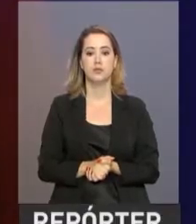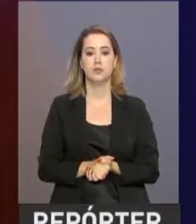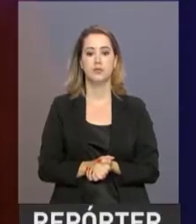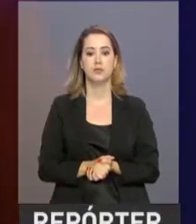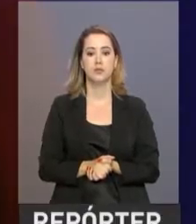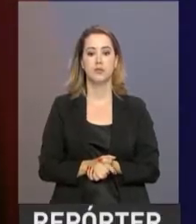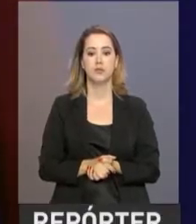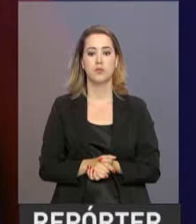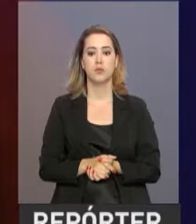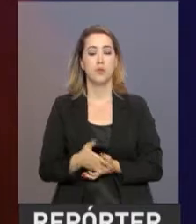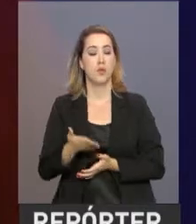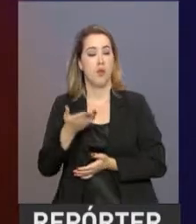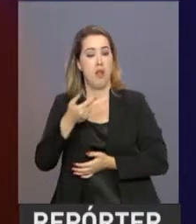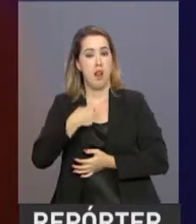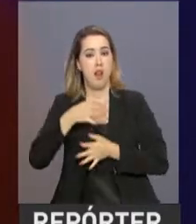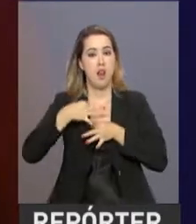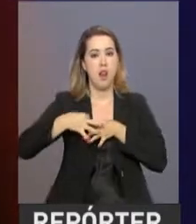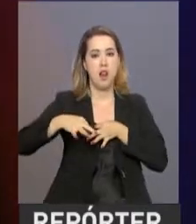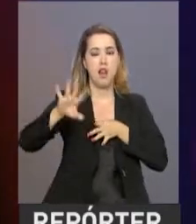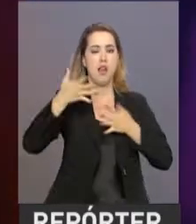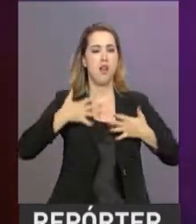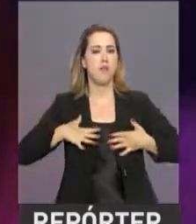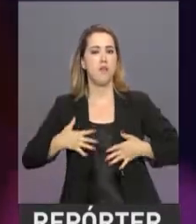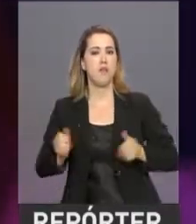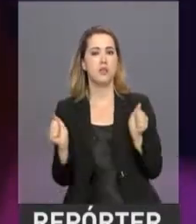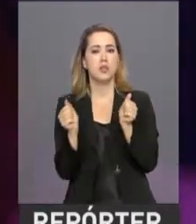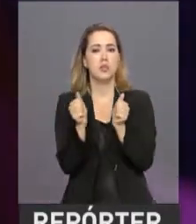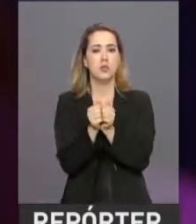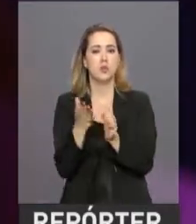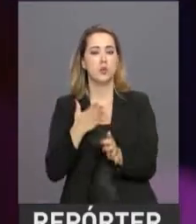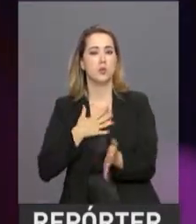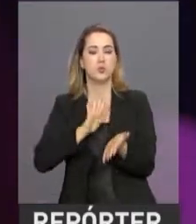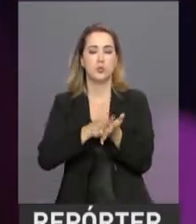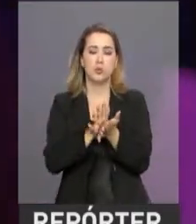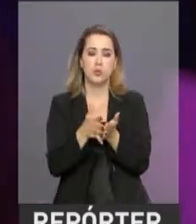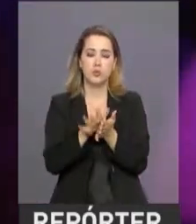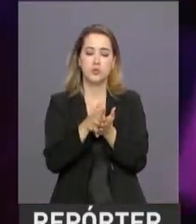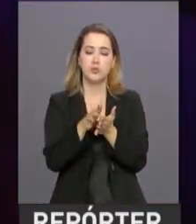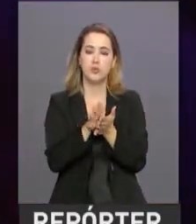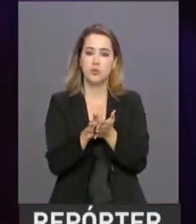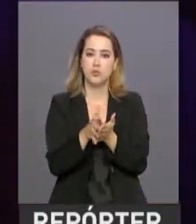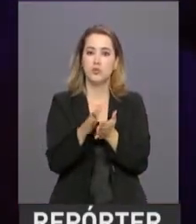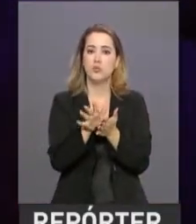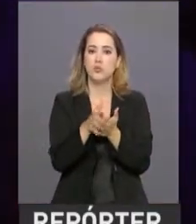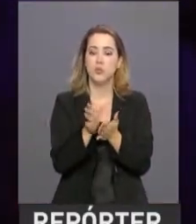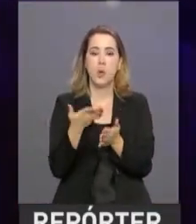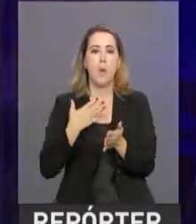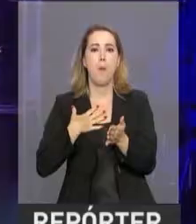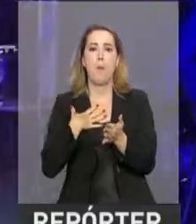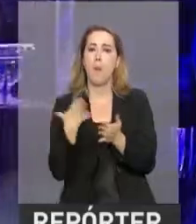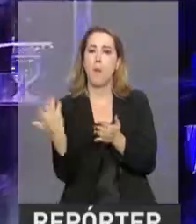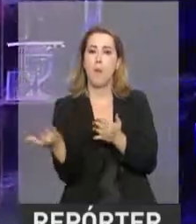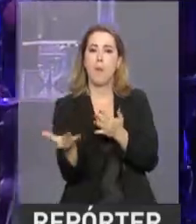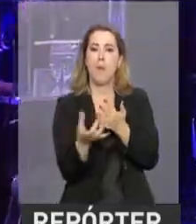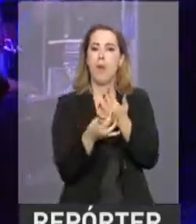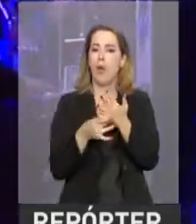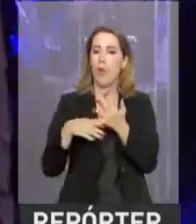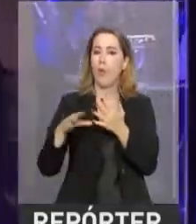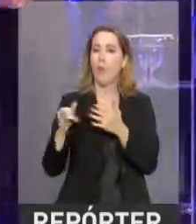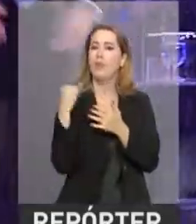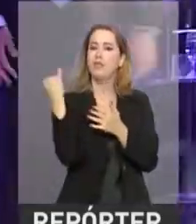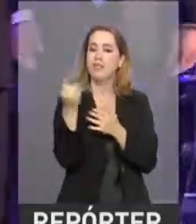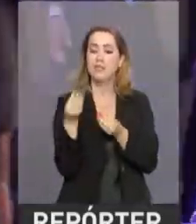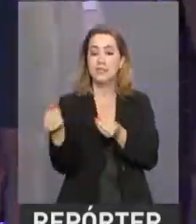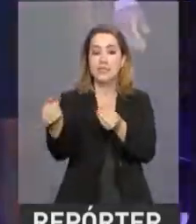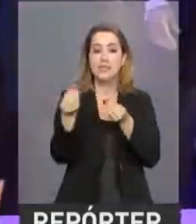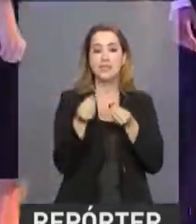Leva meu corpo junto com meu samba e o meu anel de bamba